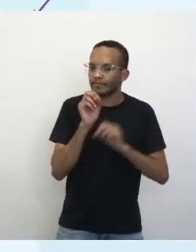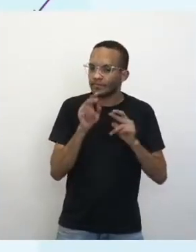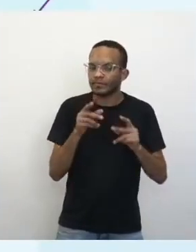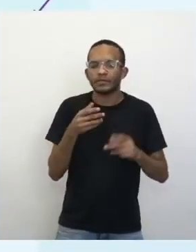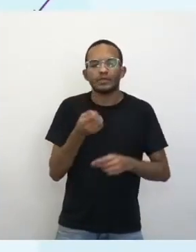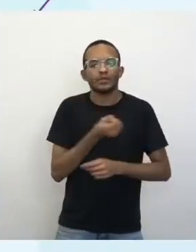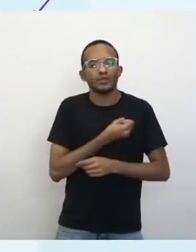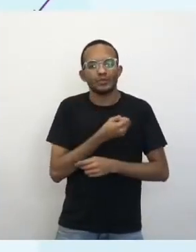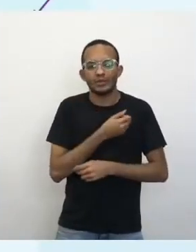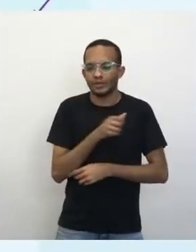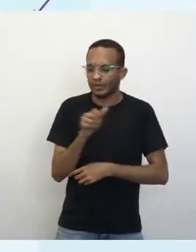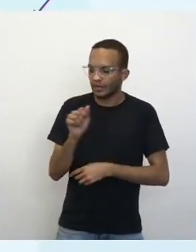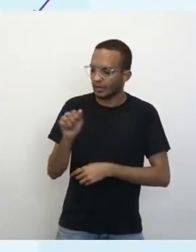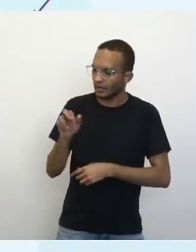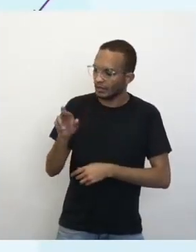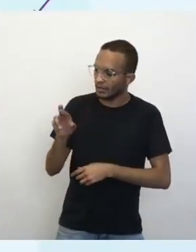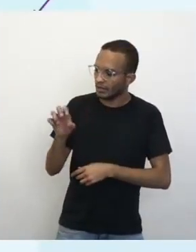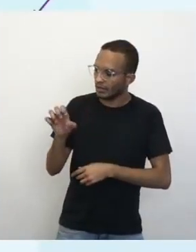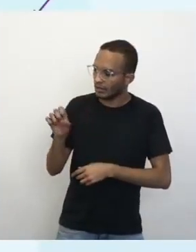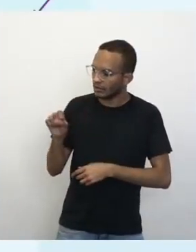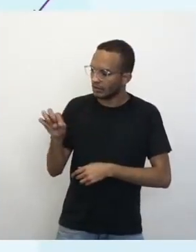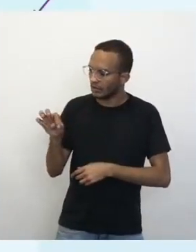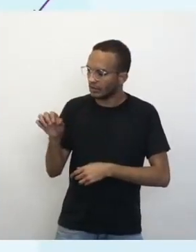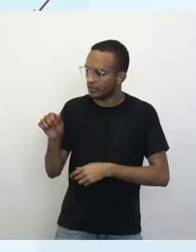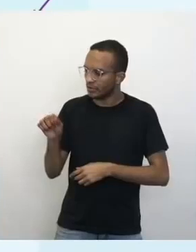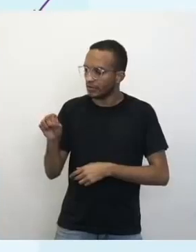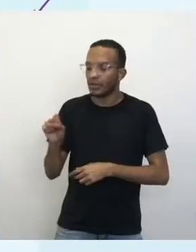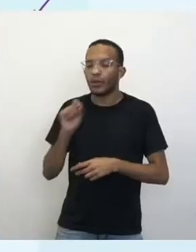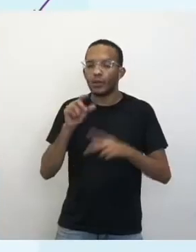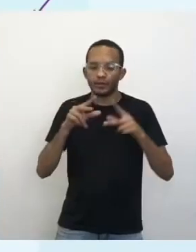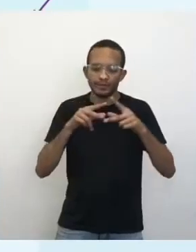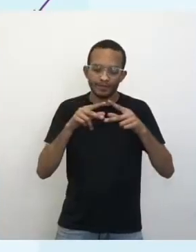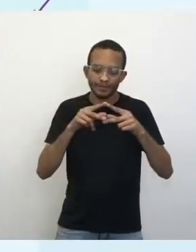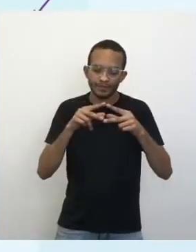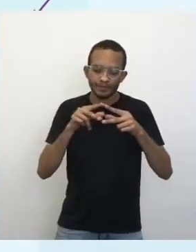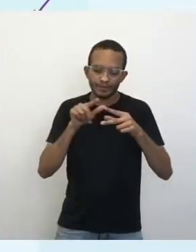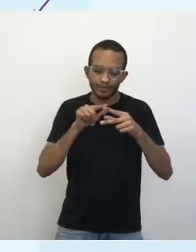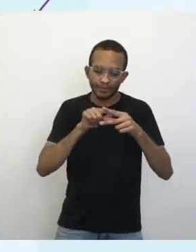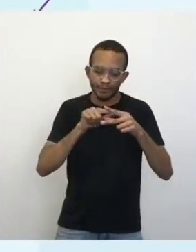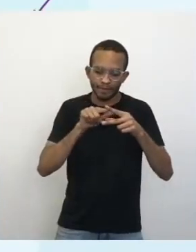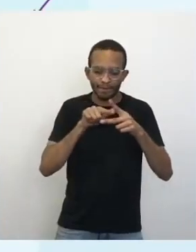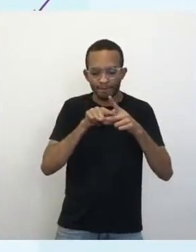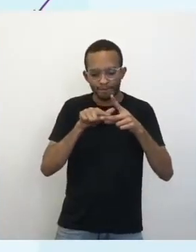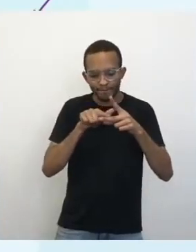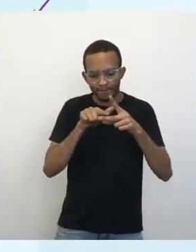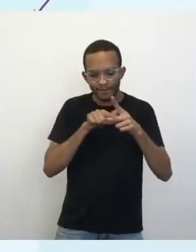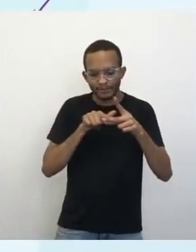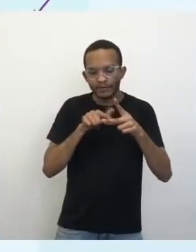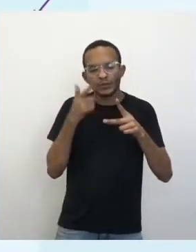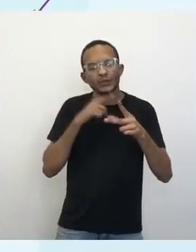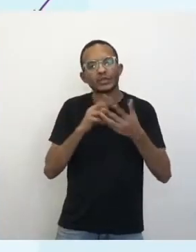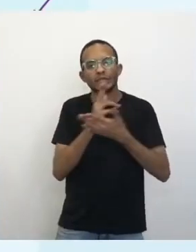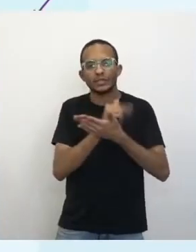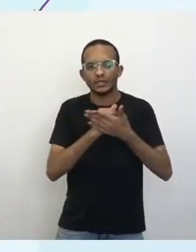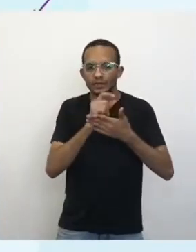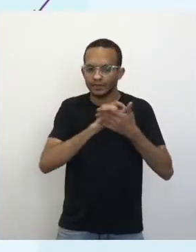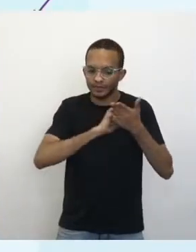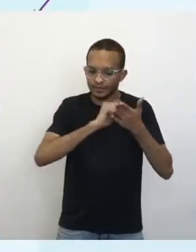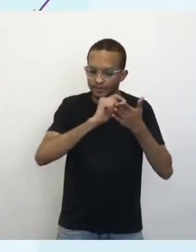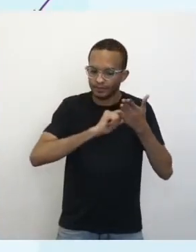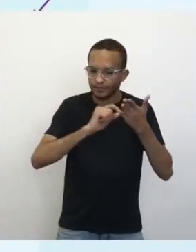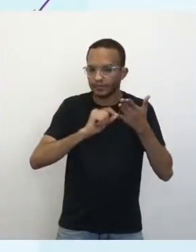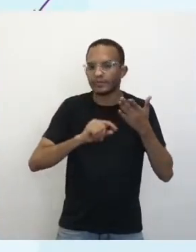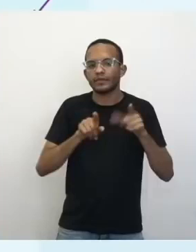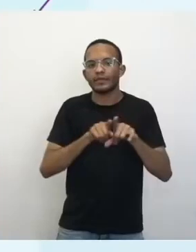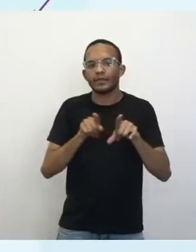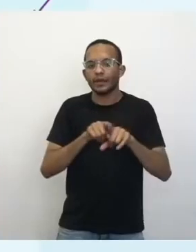Número de arestas. Arestas são as linhas que eu uso para desenhar a figura. Então, eu tenho 4